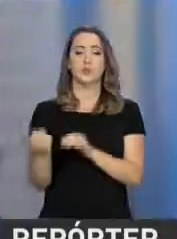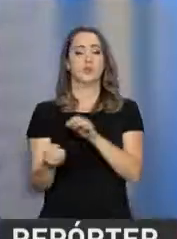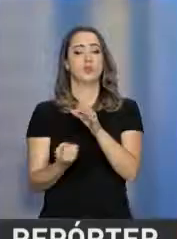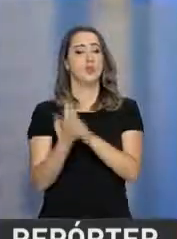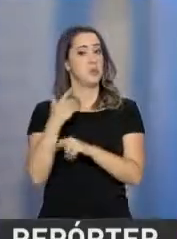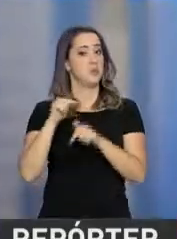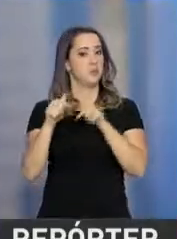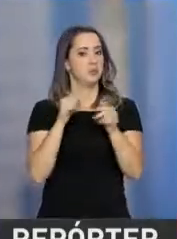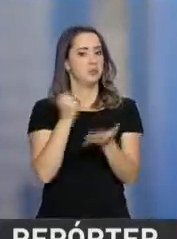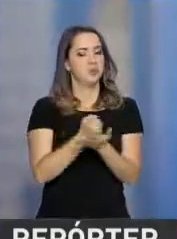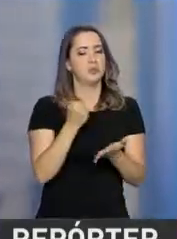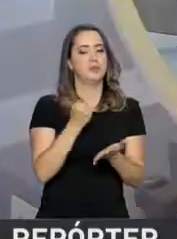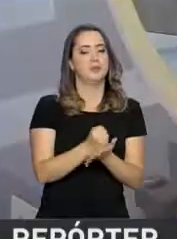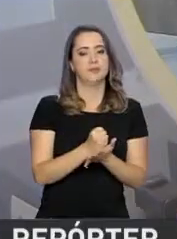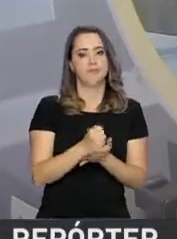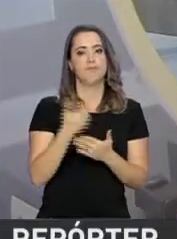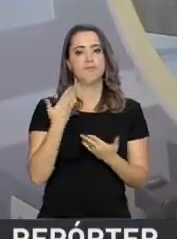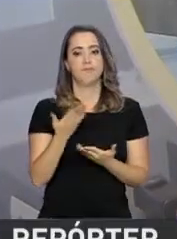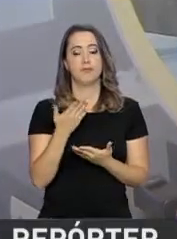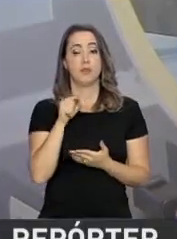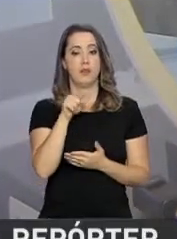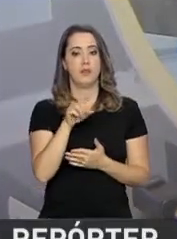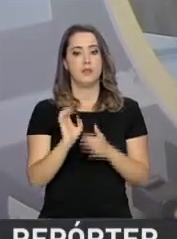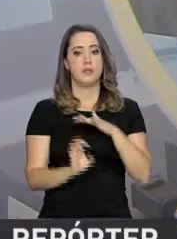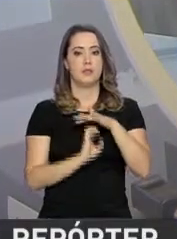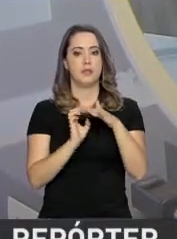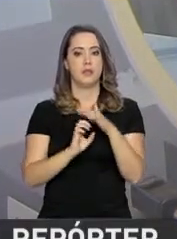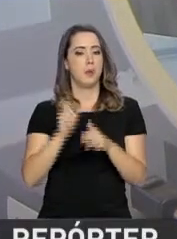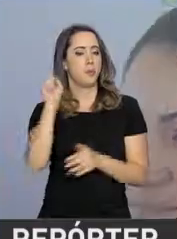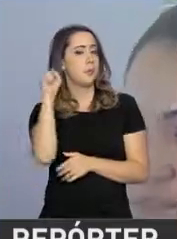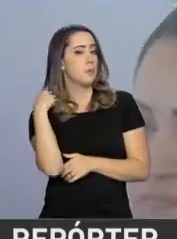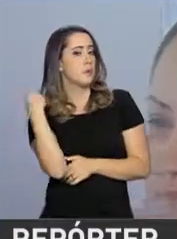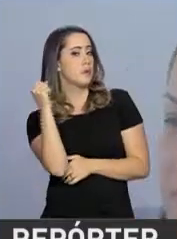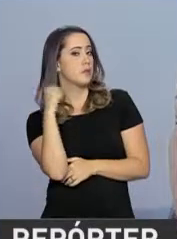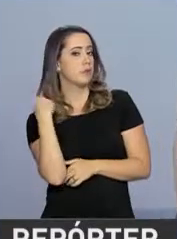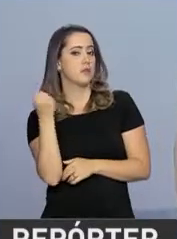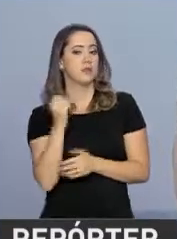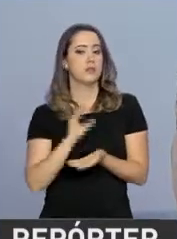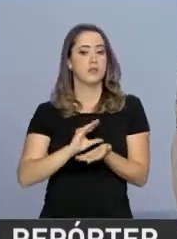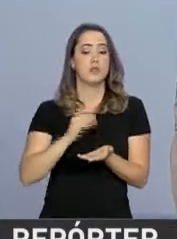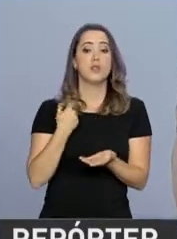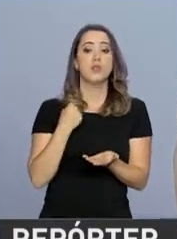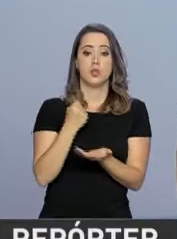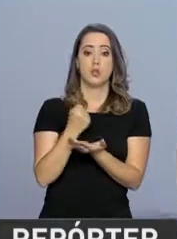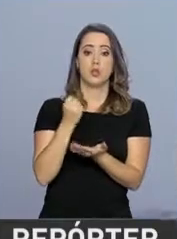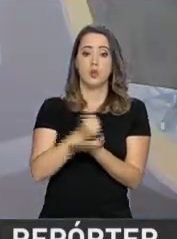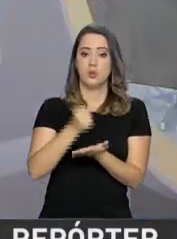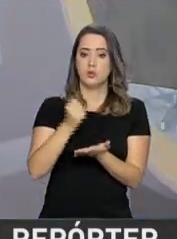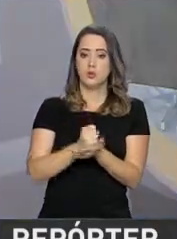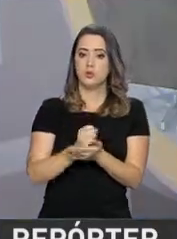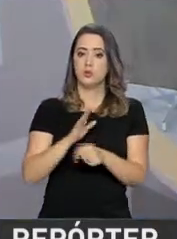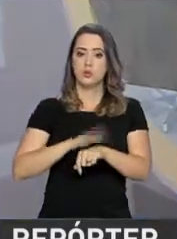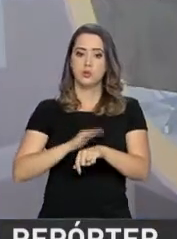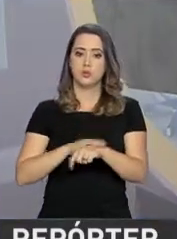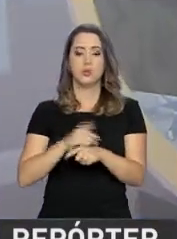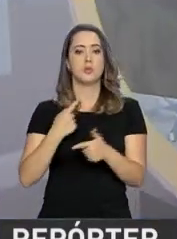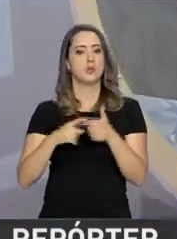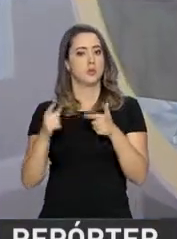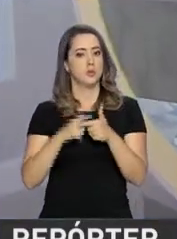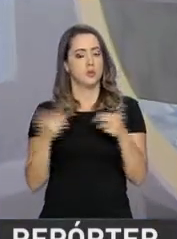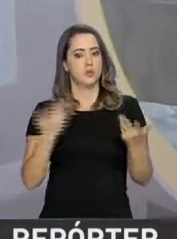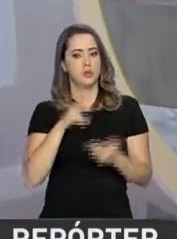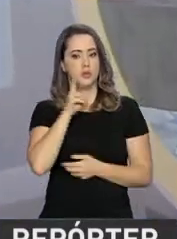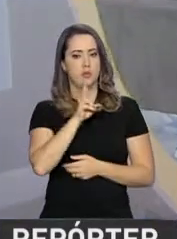trabalho com carteira assinada este empresário e cabeleireiro que investiu e contratou durante a crise e agora